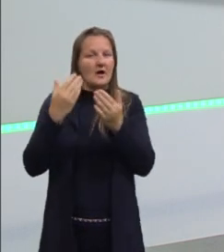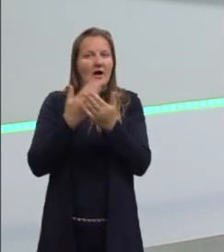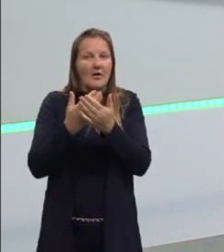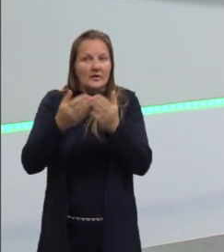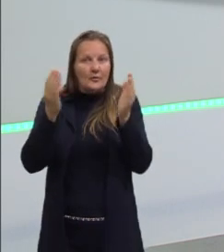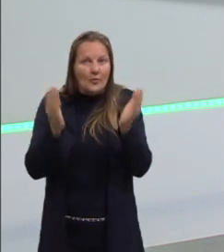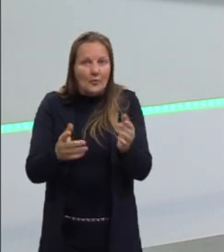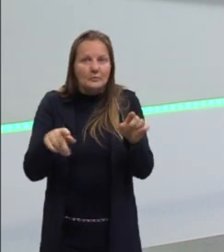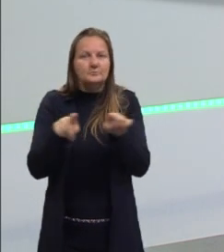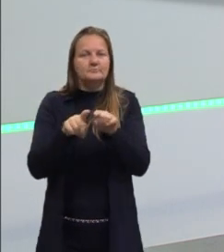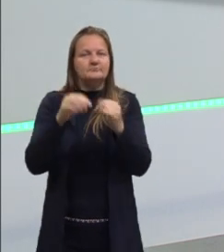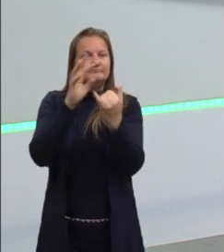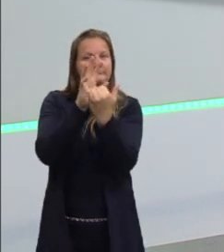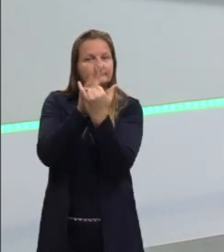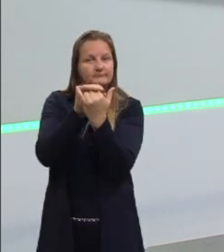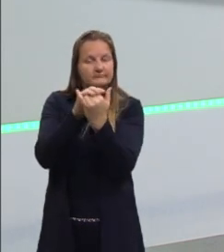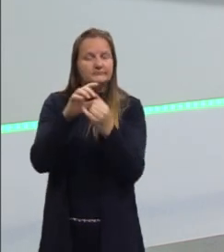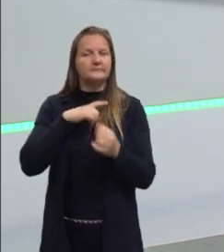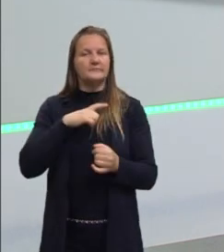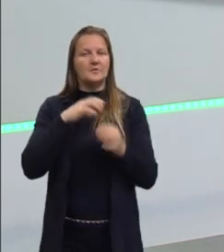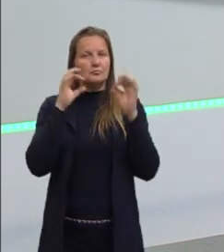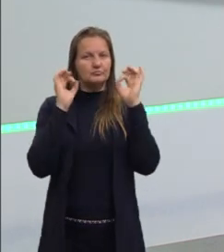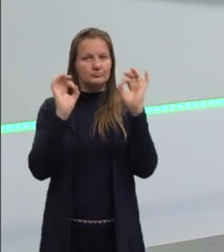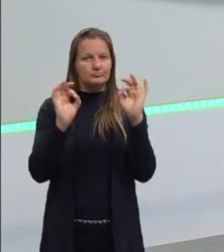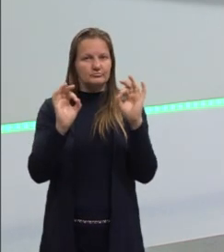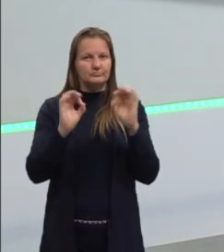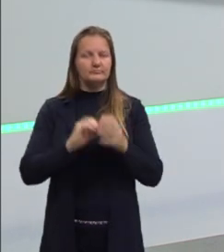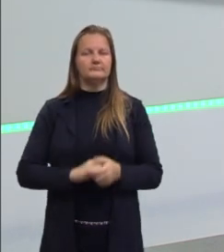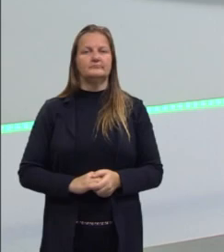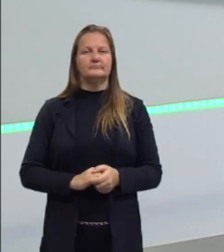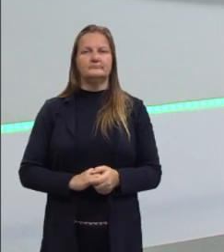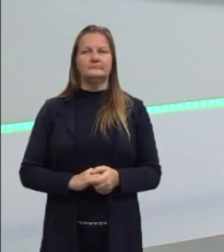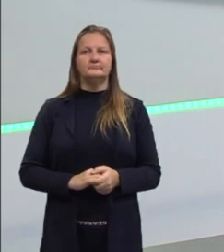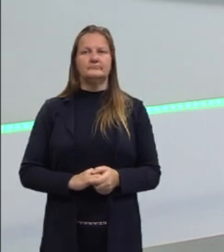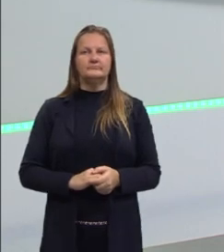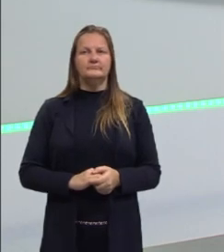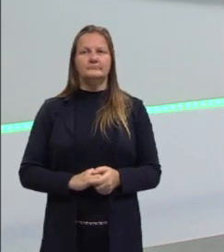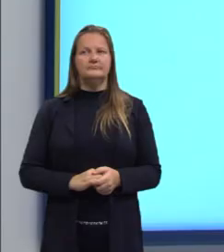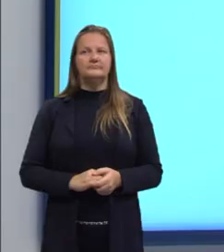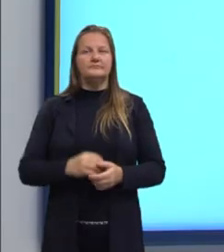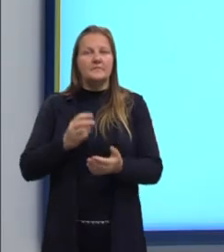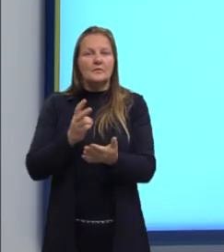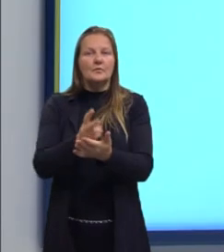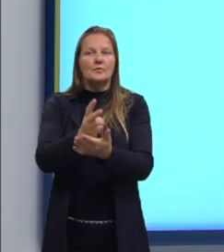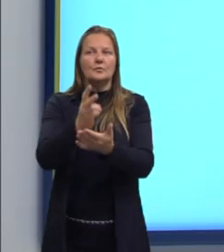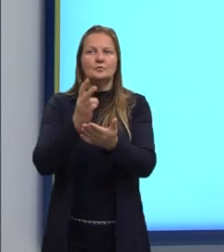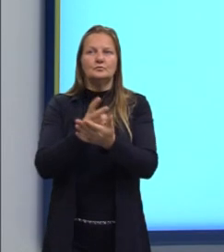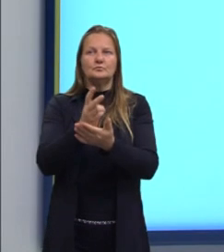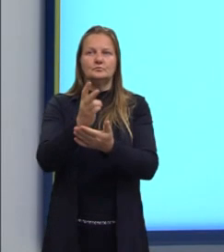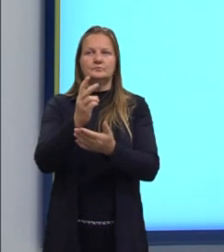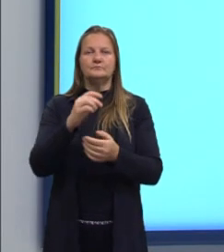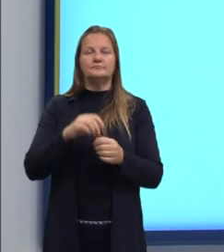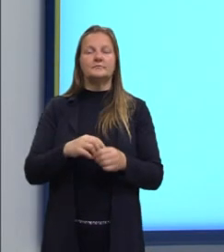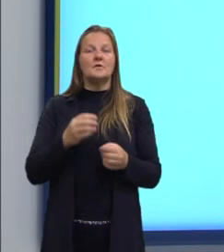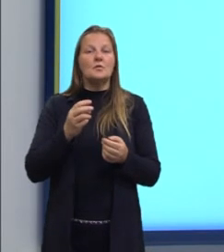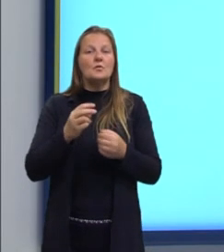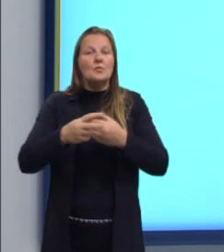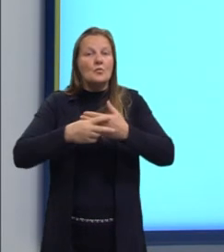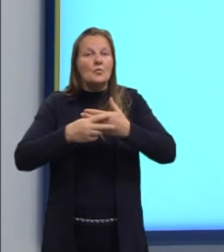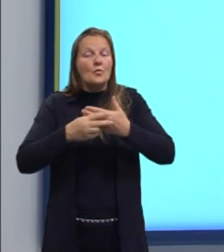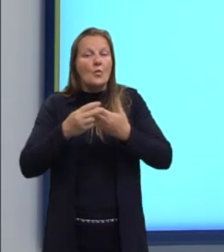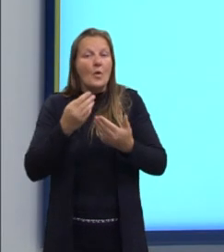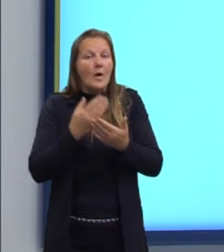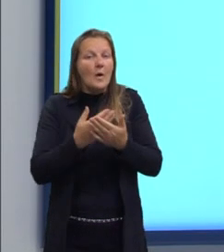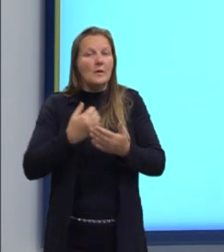hoje para ficar tudo certinho tá então agora sim nós vamos continuar aí dando sequência na aula